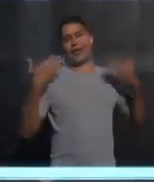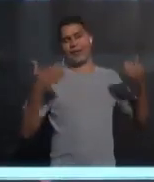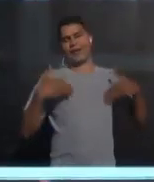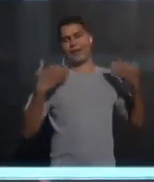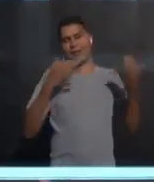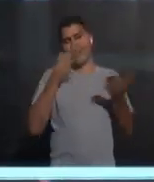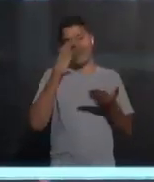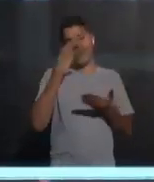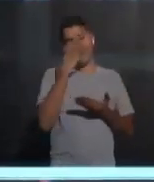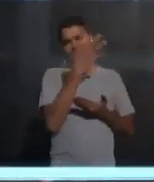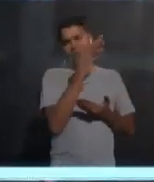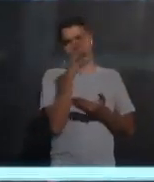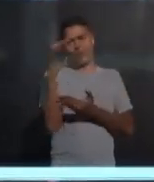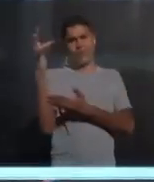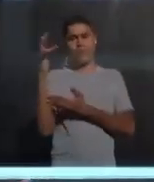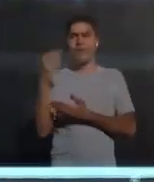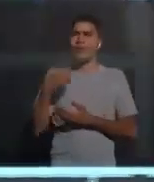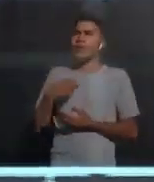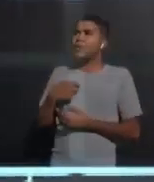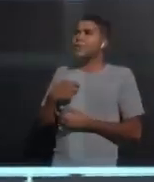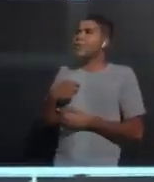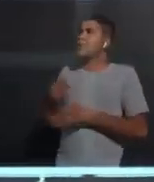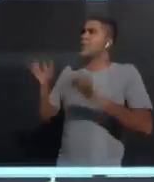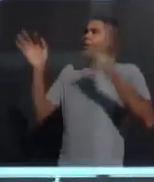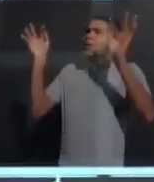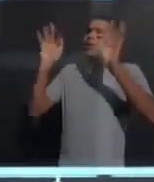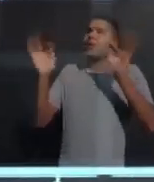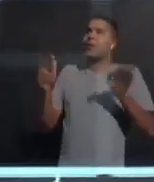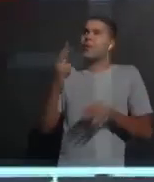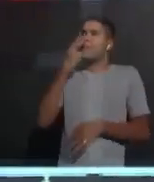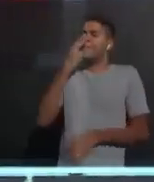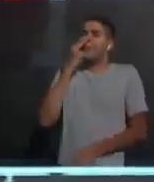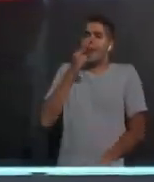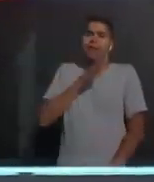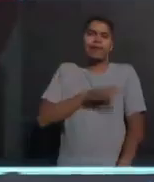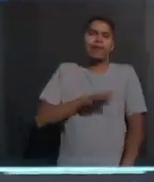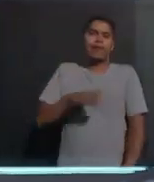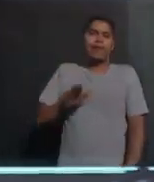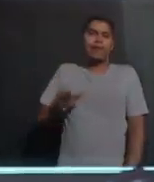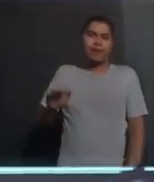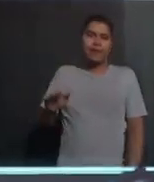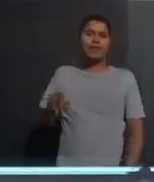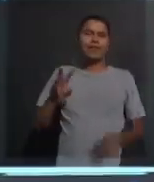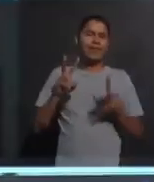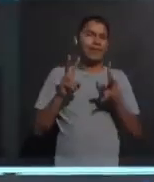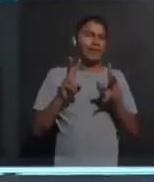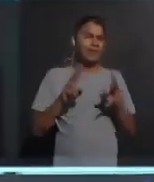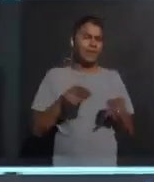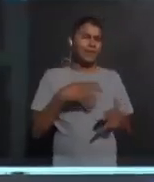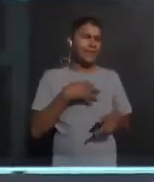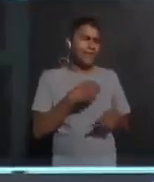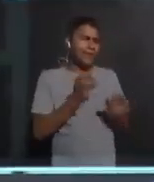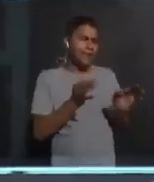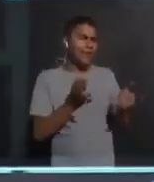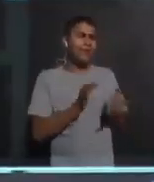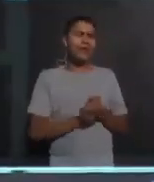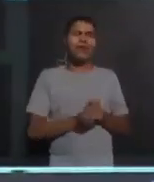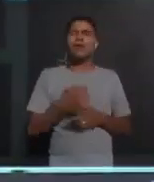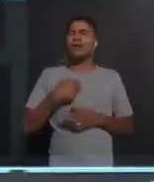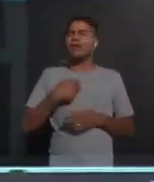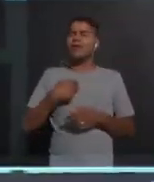essas flores aí eu fiquei tão feliz eu me senti com uma criança mesmo ele me e eu fiz stories